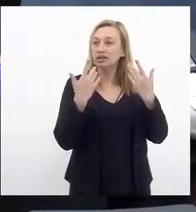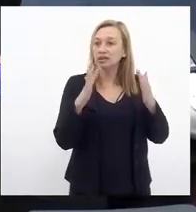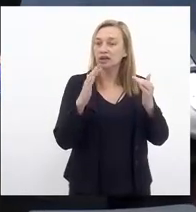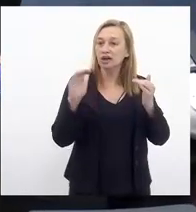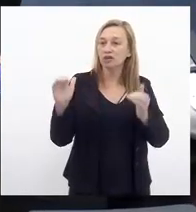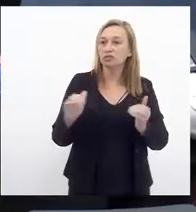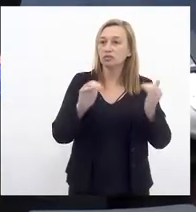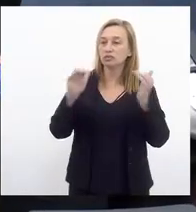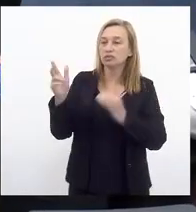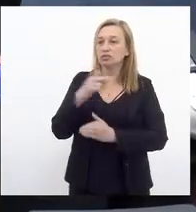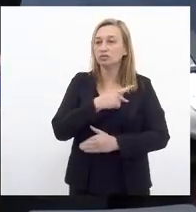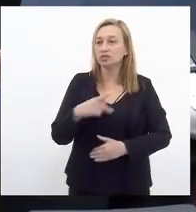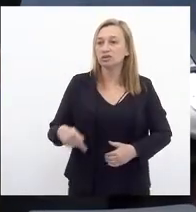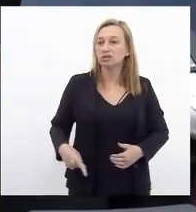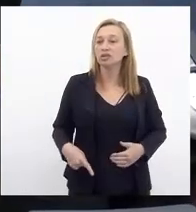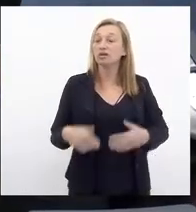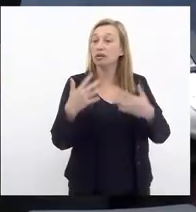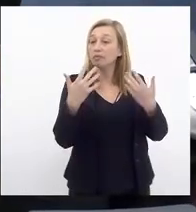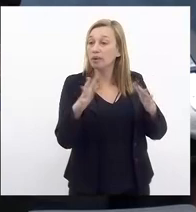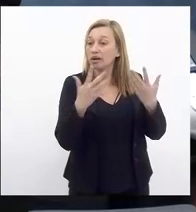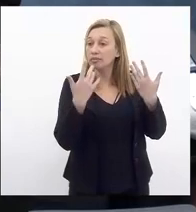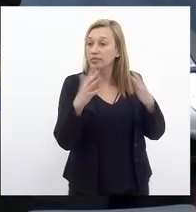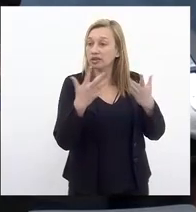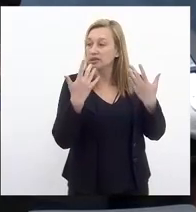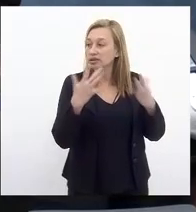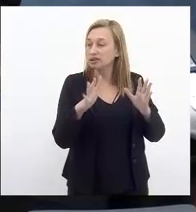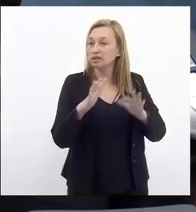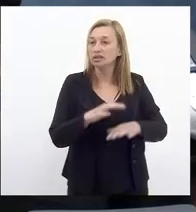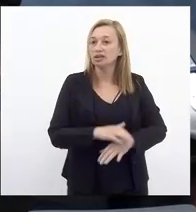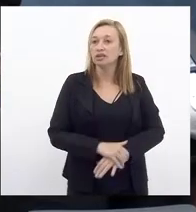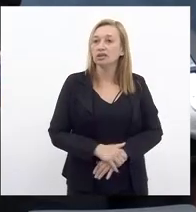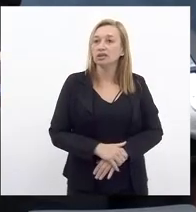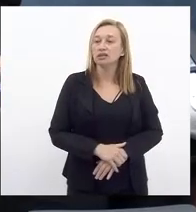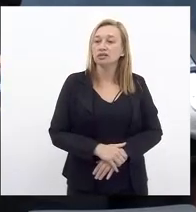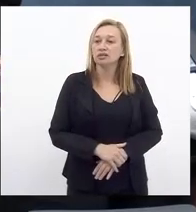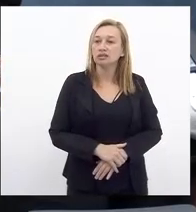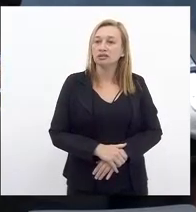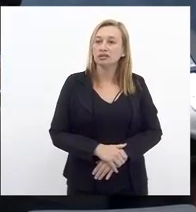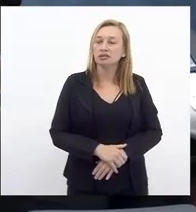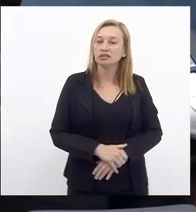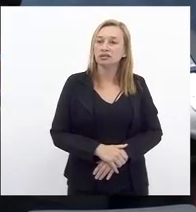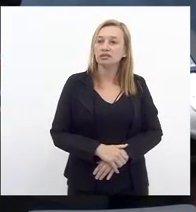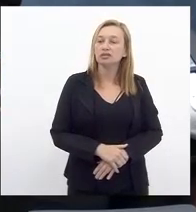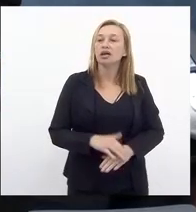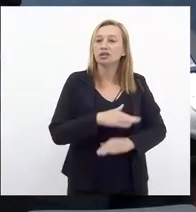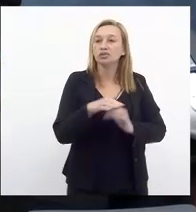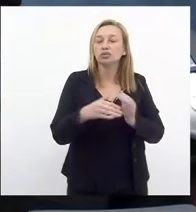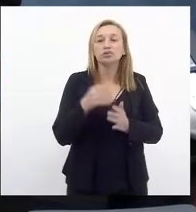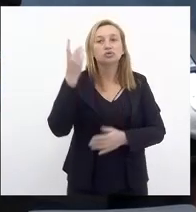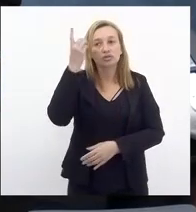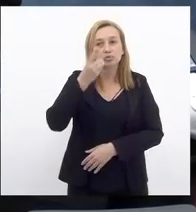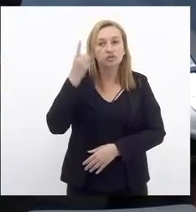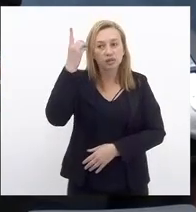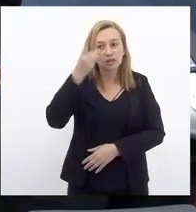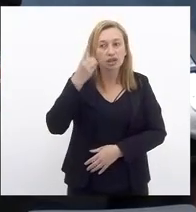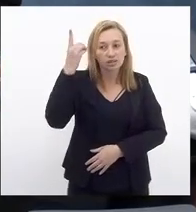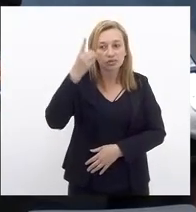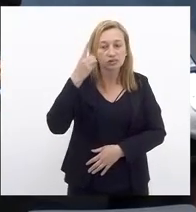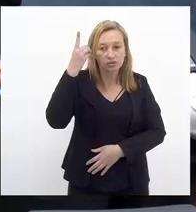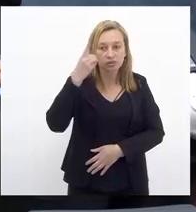senhor parabenizar aí é toda essa casa todos os deputados e deputadas